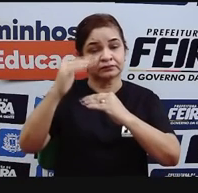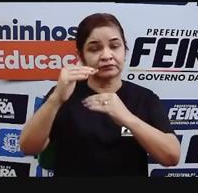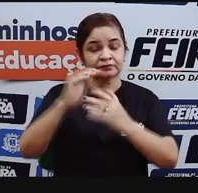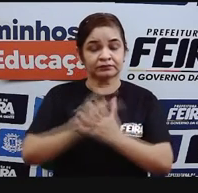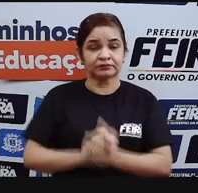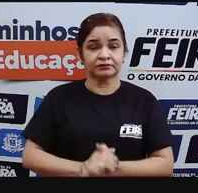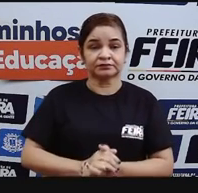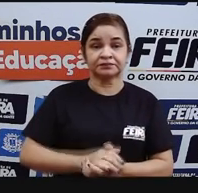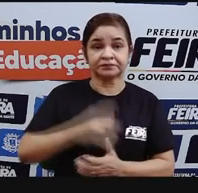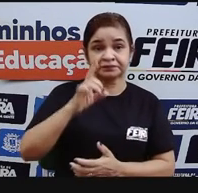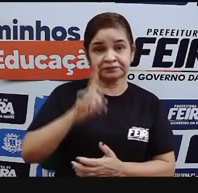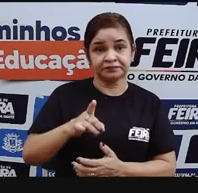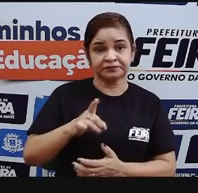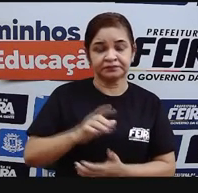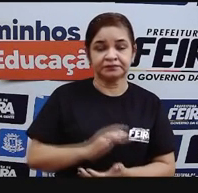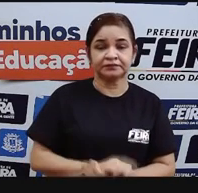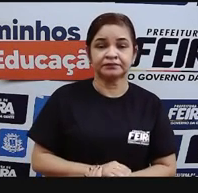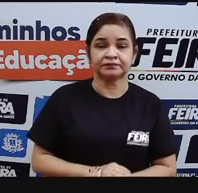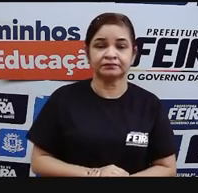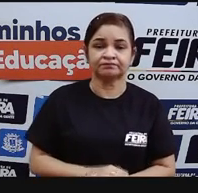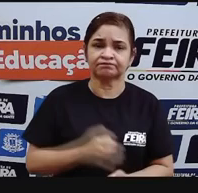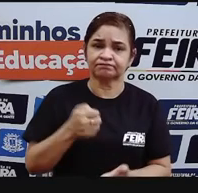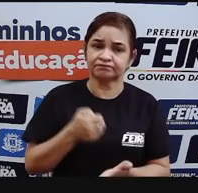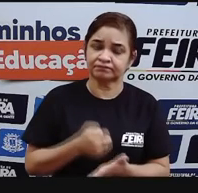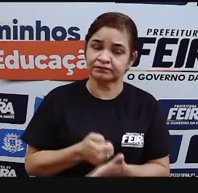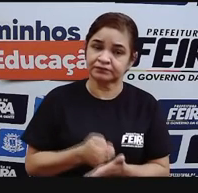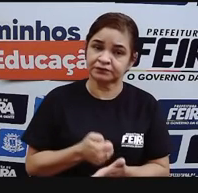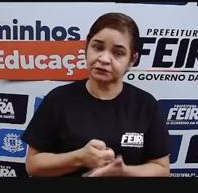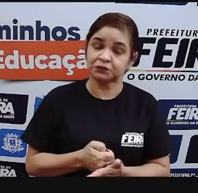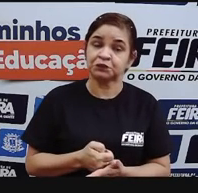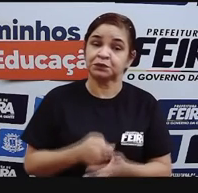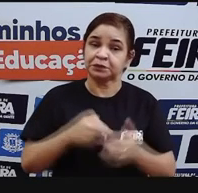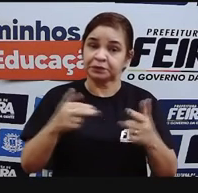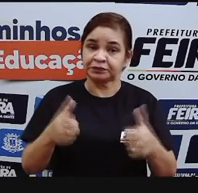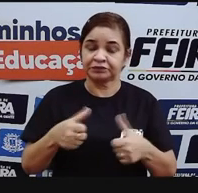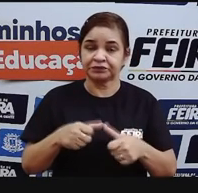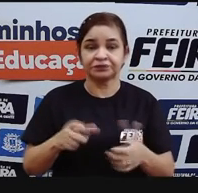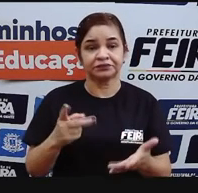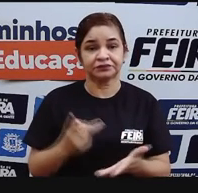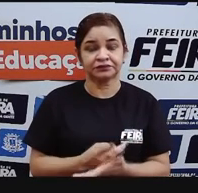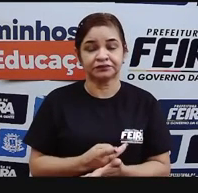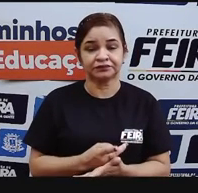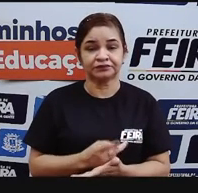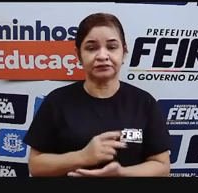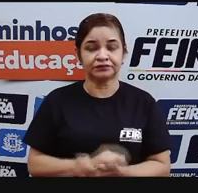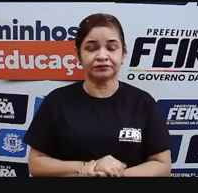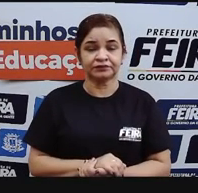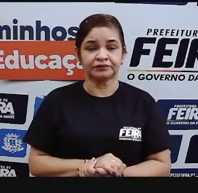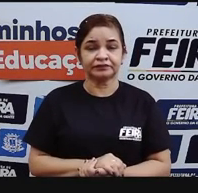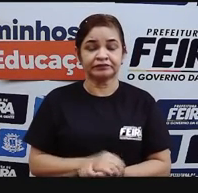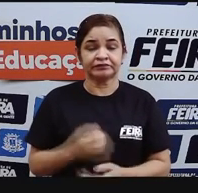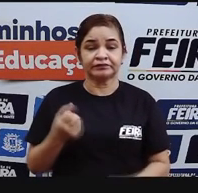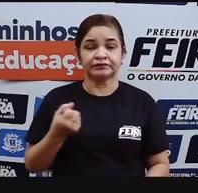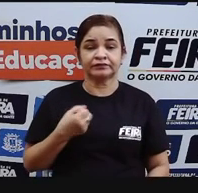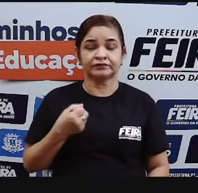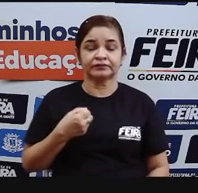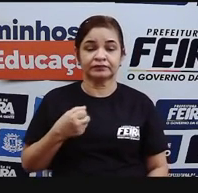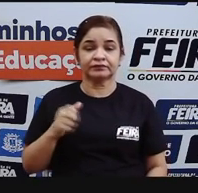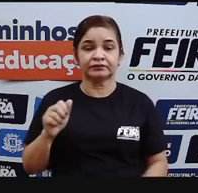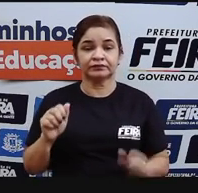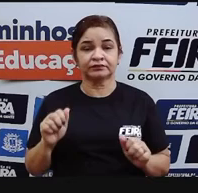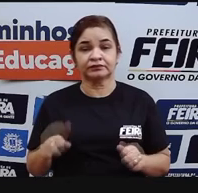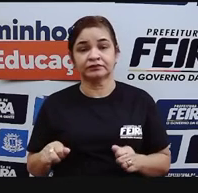das denúncias das permanências desse tipo de violência. Esses números, gente, poderiam